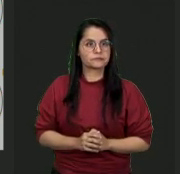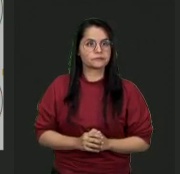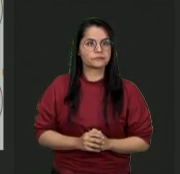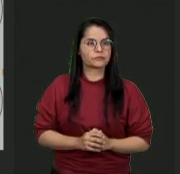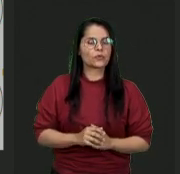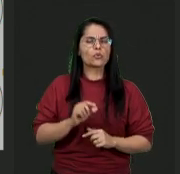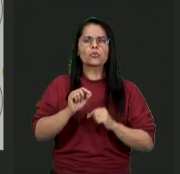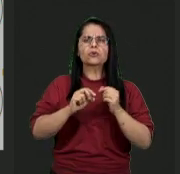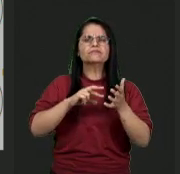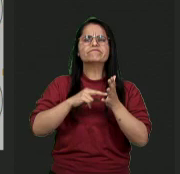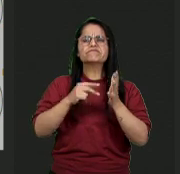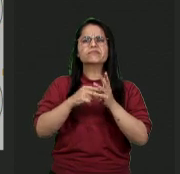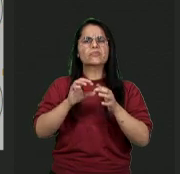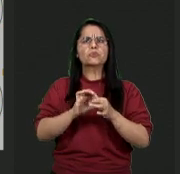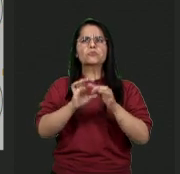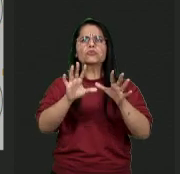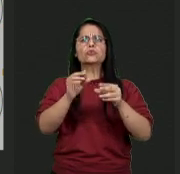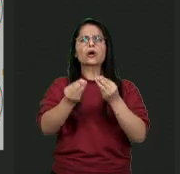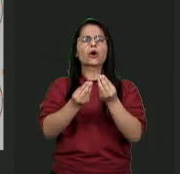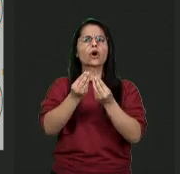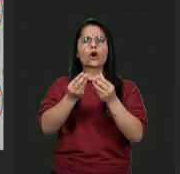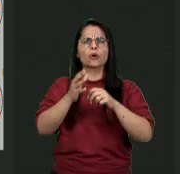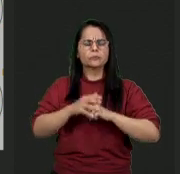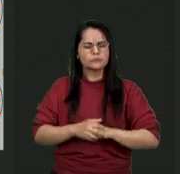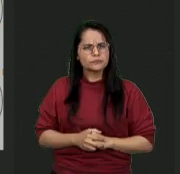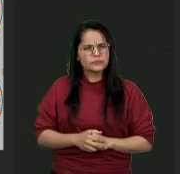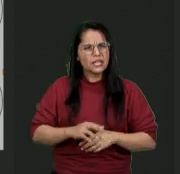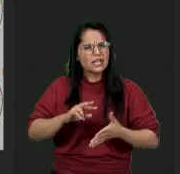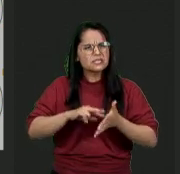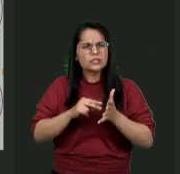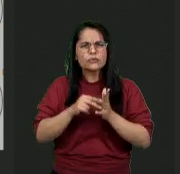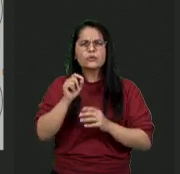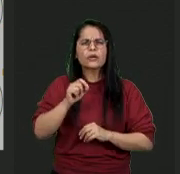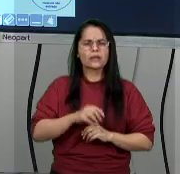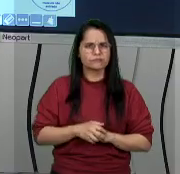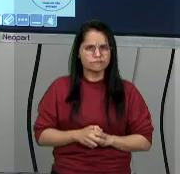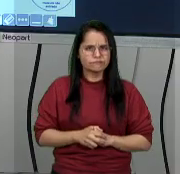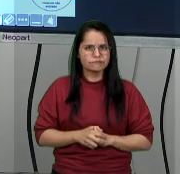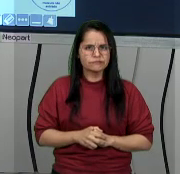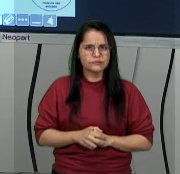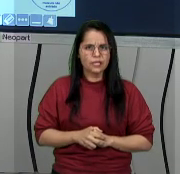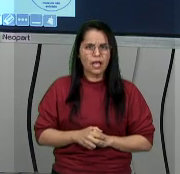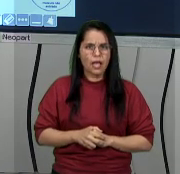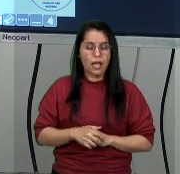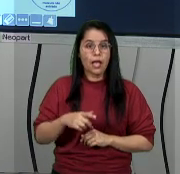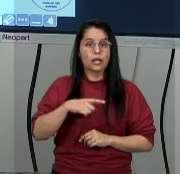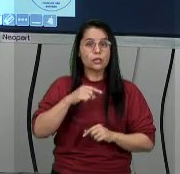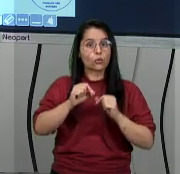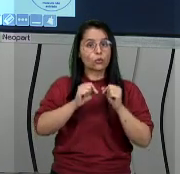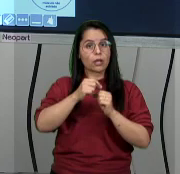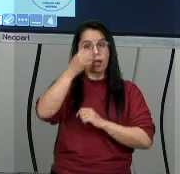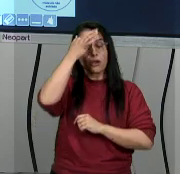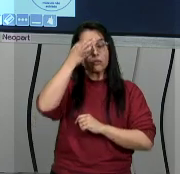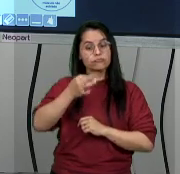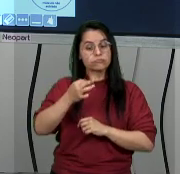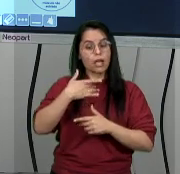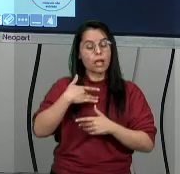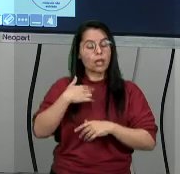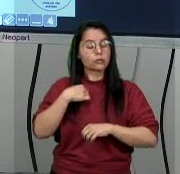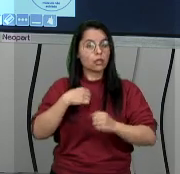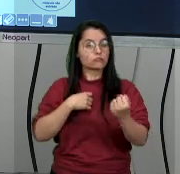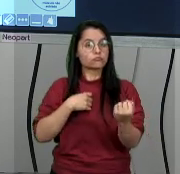o que quer dizer que o movimento é voluntário? Significa que ele é consciente. Você movimenta o